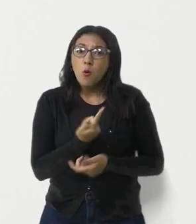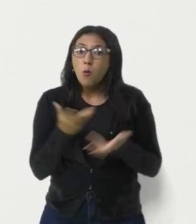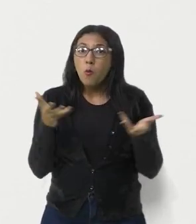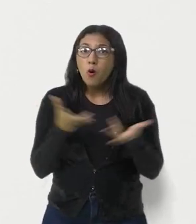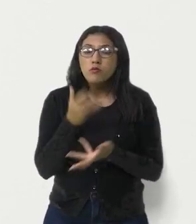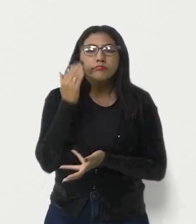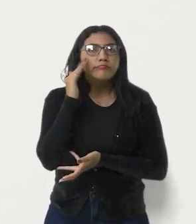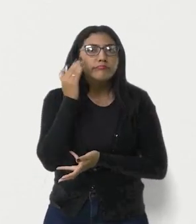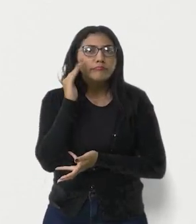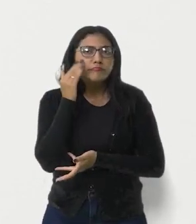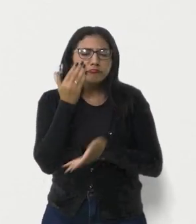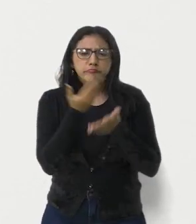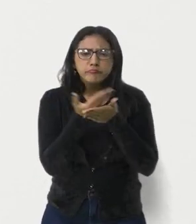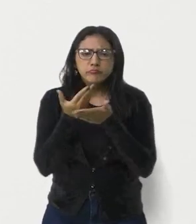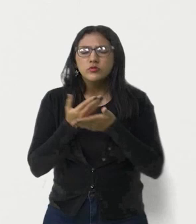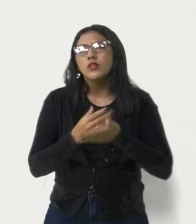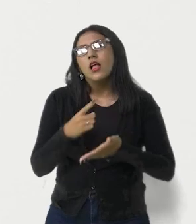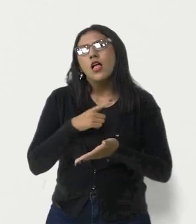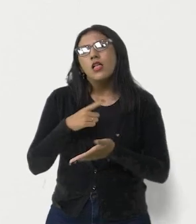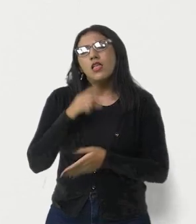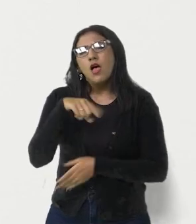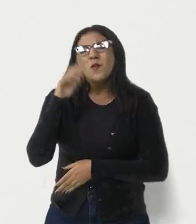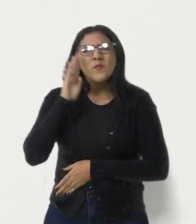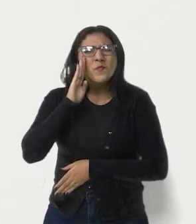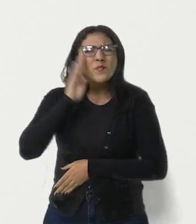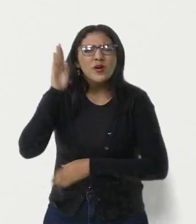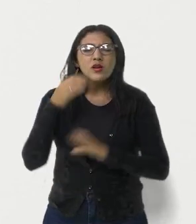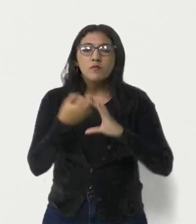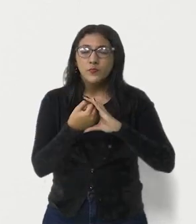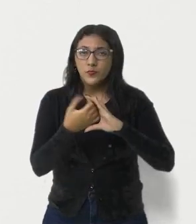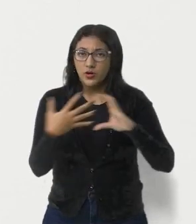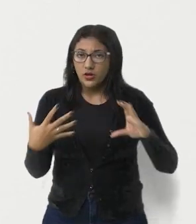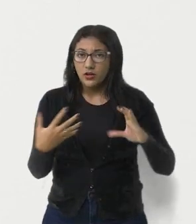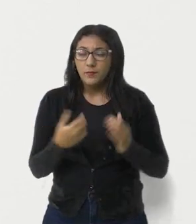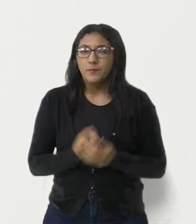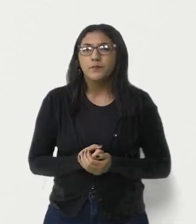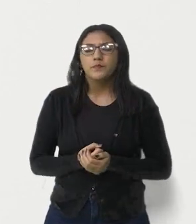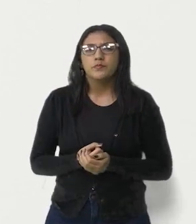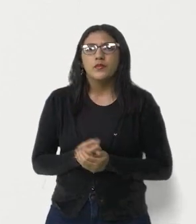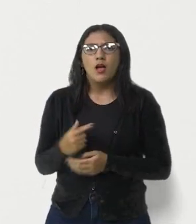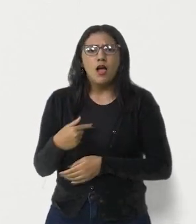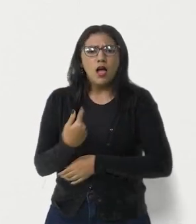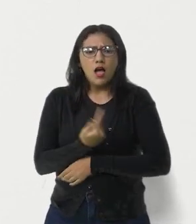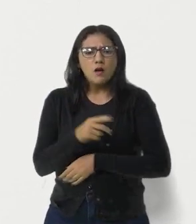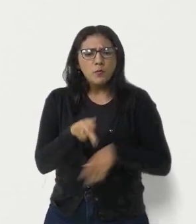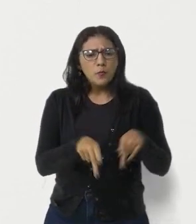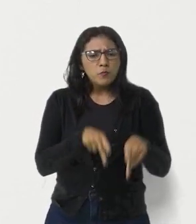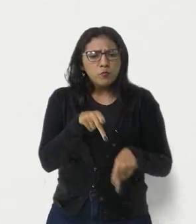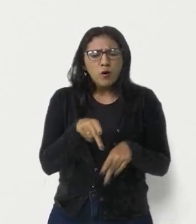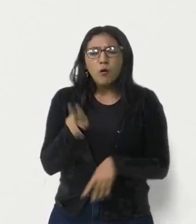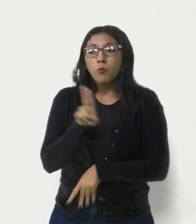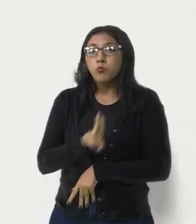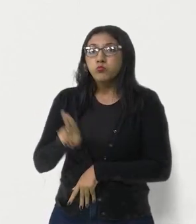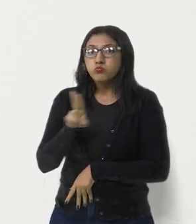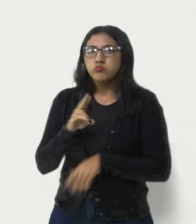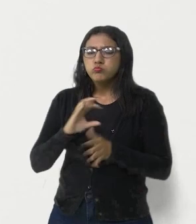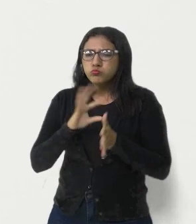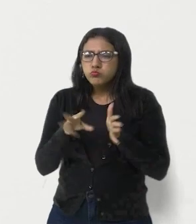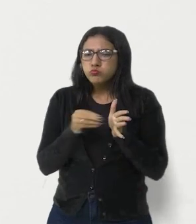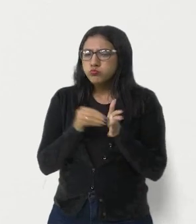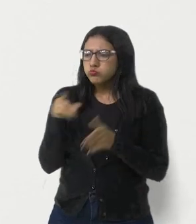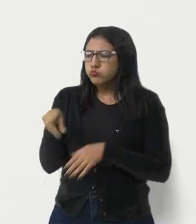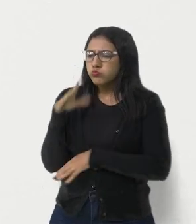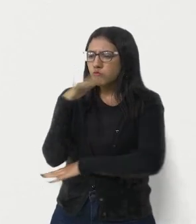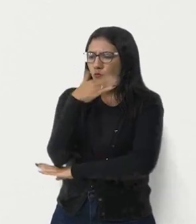mencionar hoje, vão ter essa principal característica. Elas vão usufruir de tudo aquilo que a floresta amazônica pode